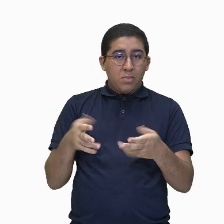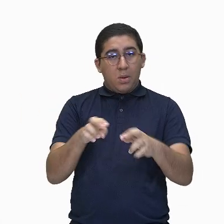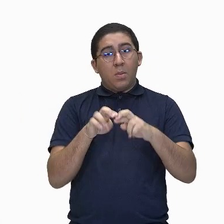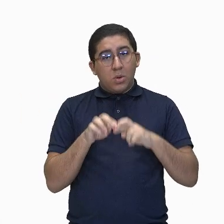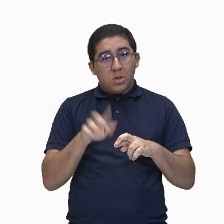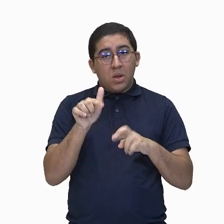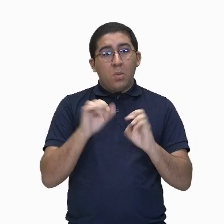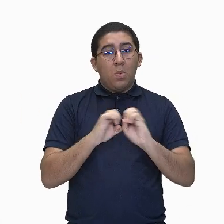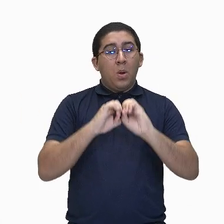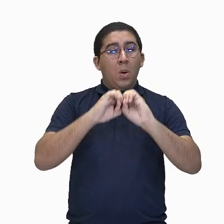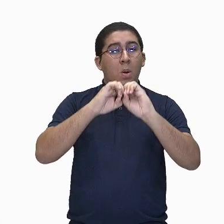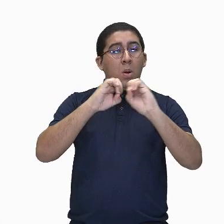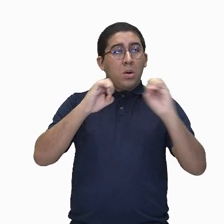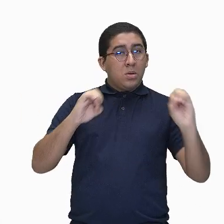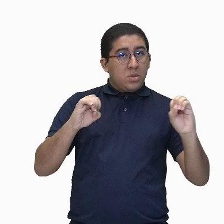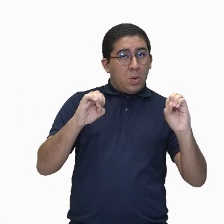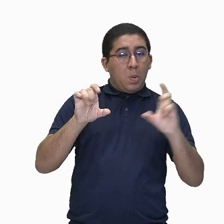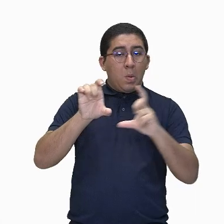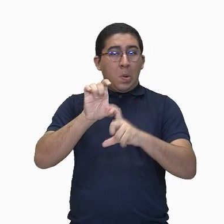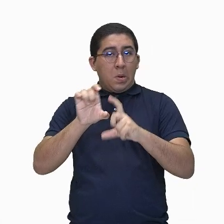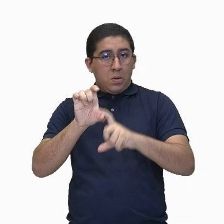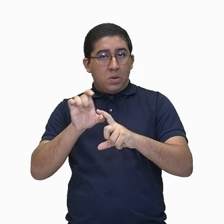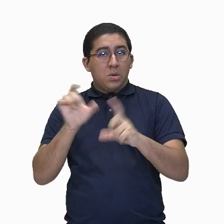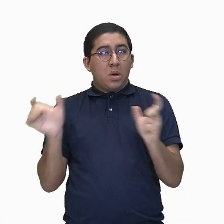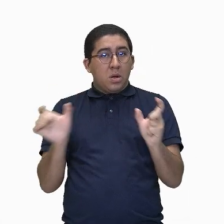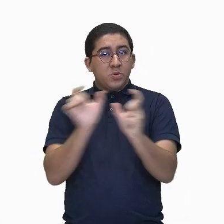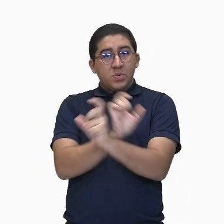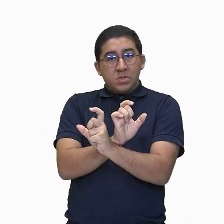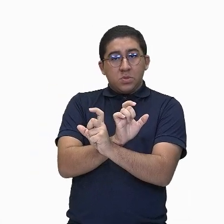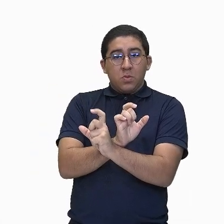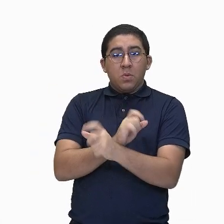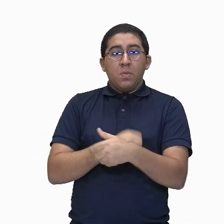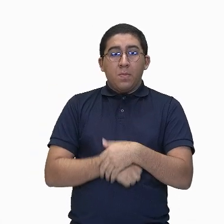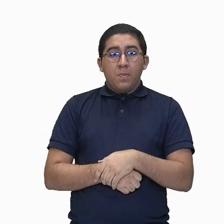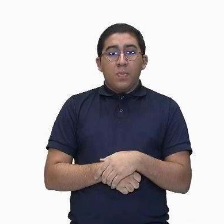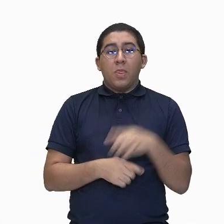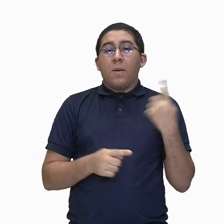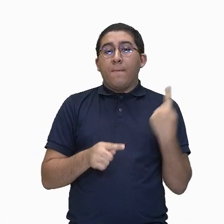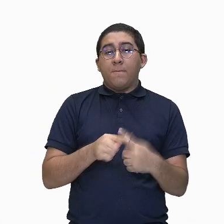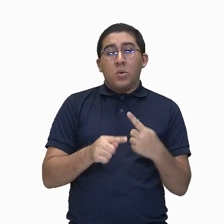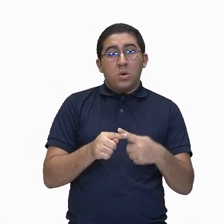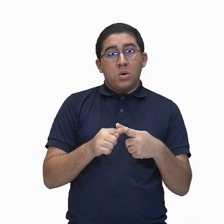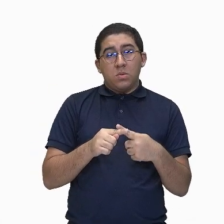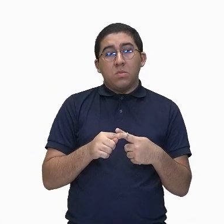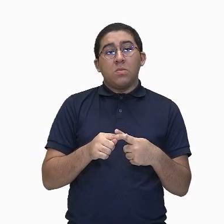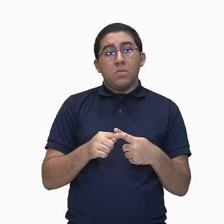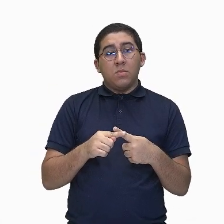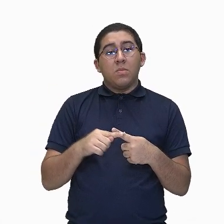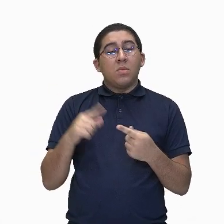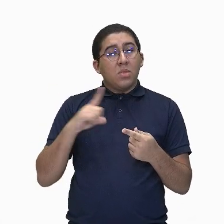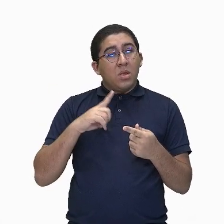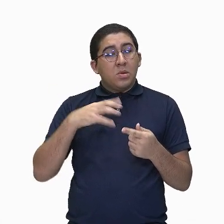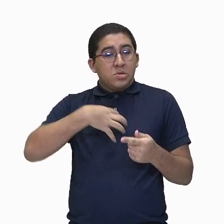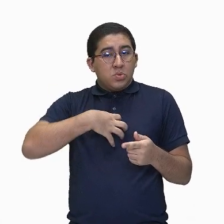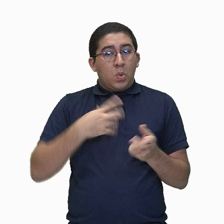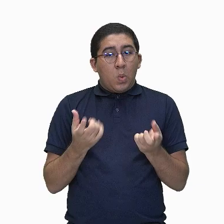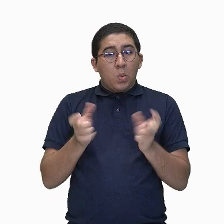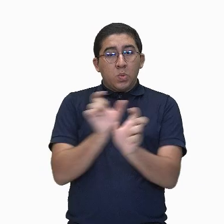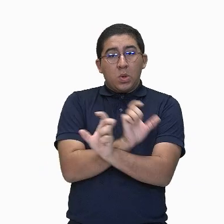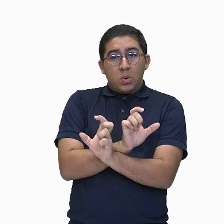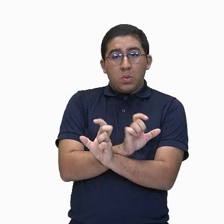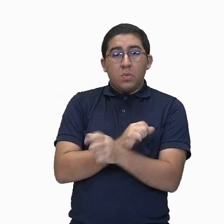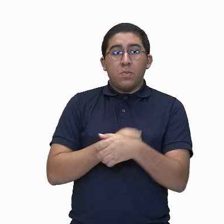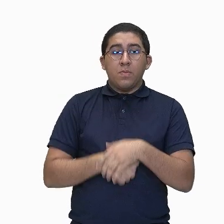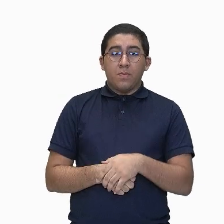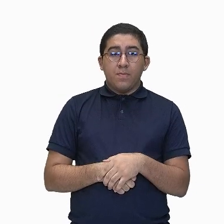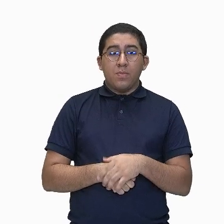uma oração coordenada adversativa. Por quê? Porque ela está dando sentido contrário aí. Eu queria ir